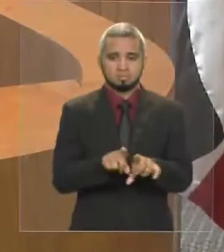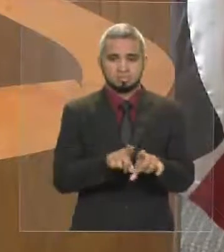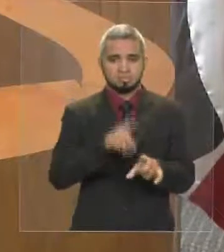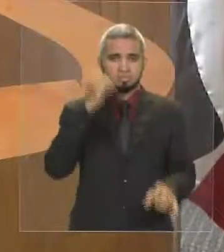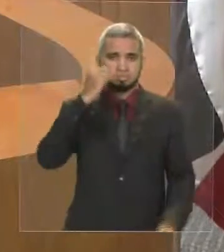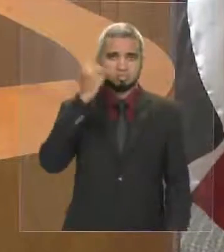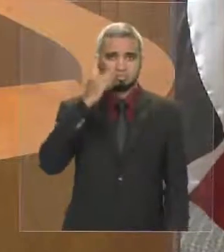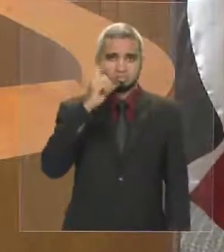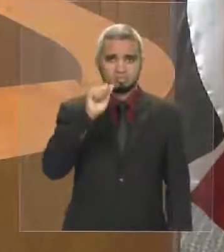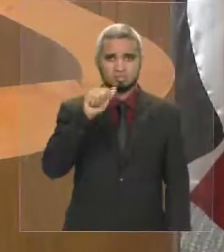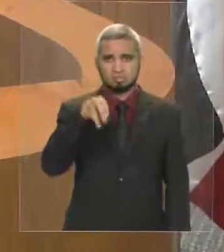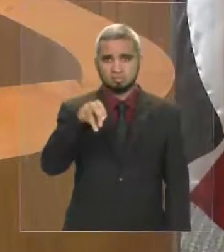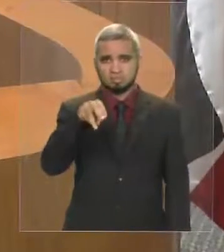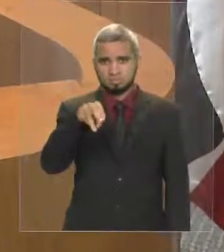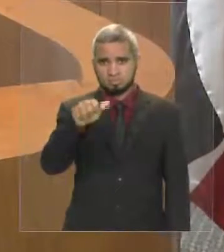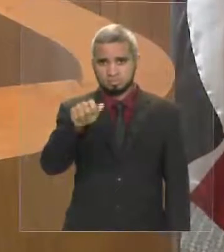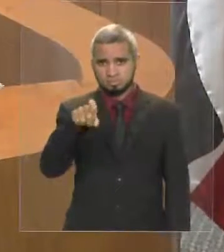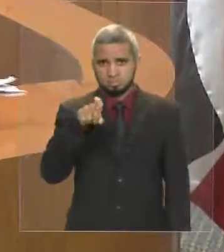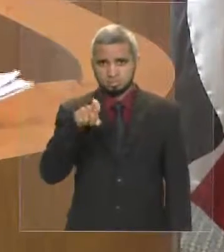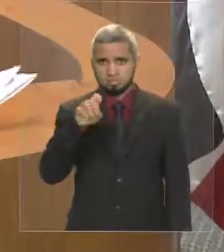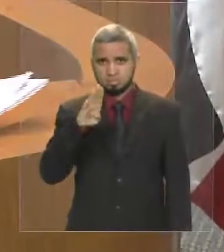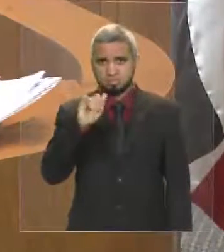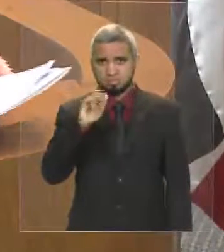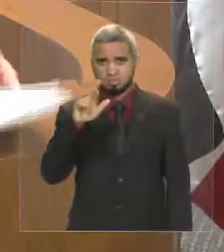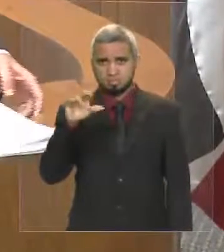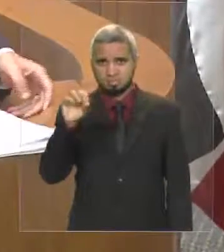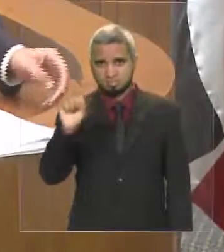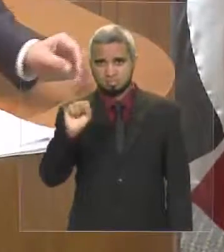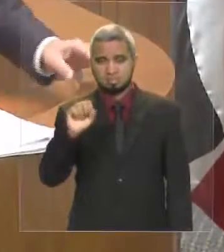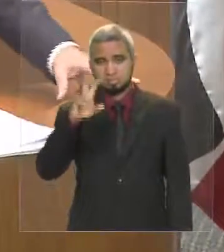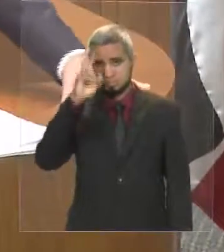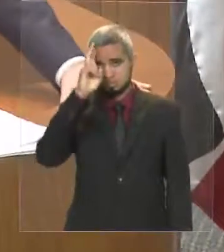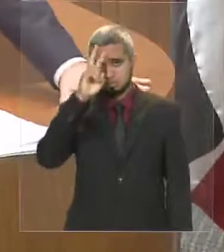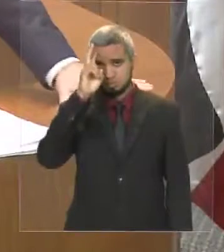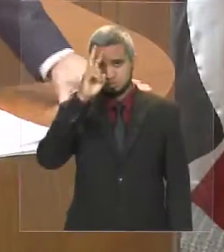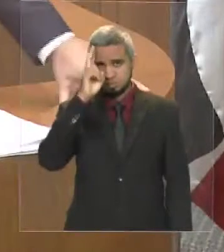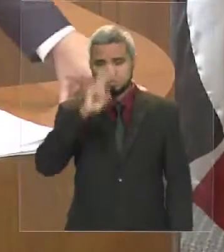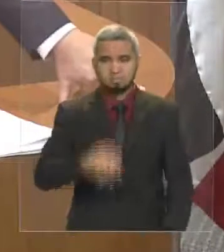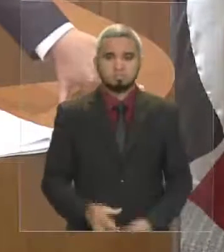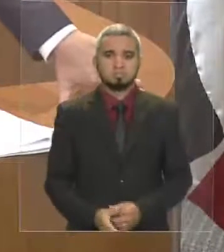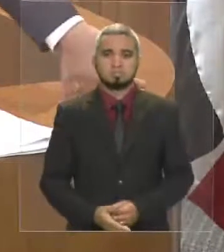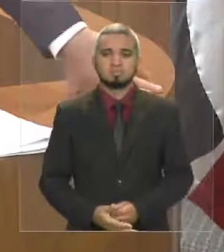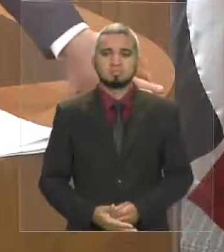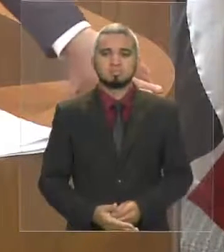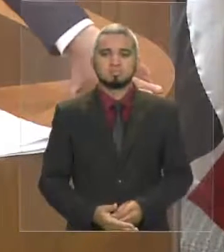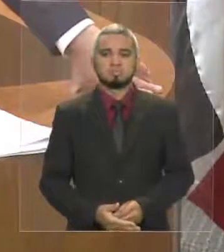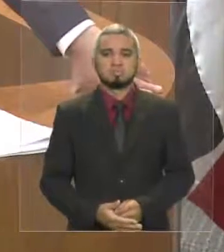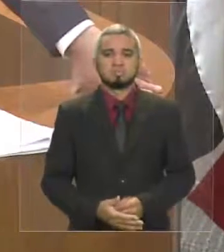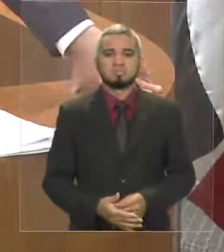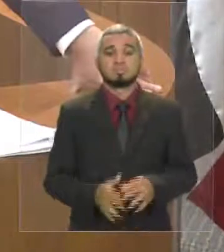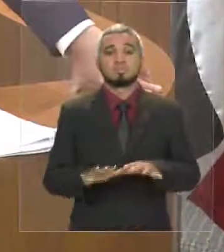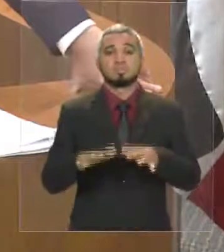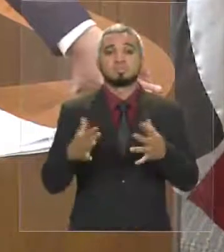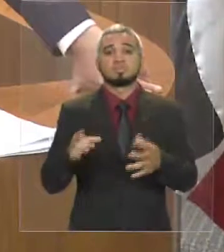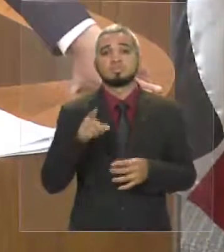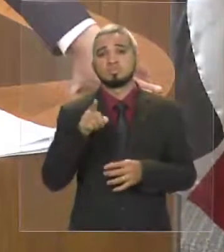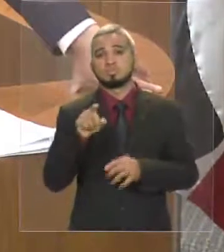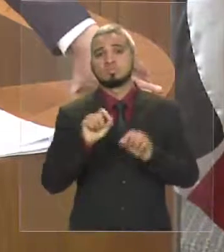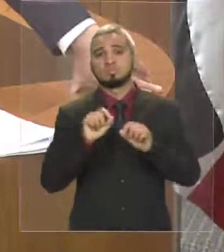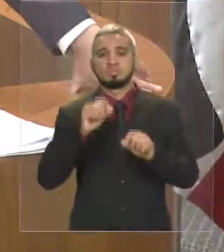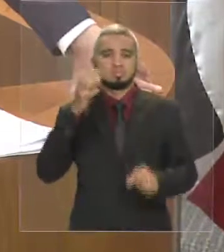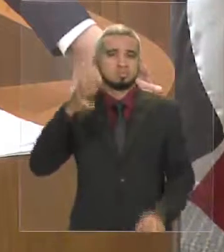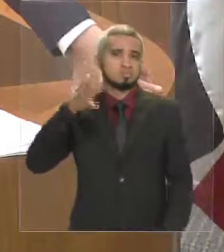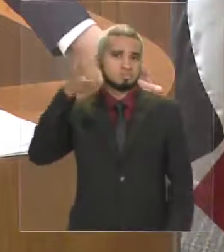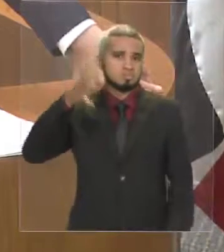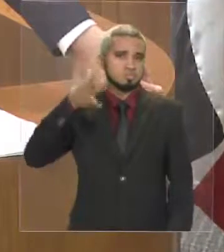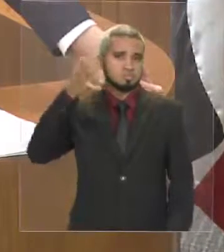Barros, lembrar a diferença de quando você faz um discurso e de quando você tem a